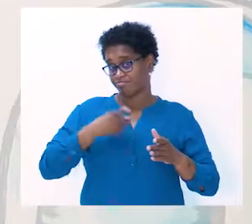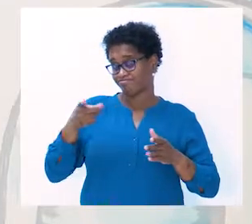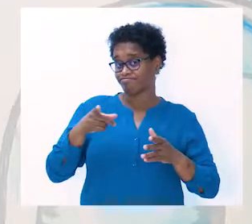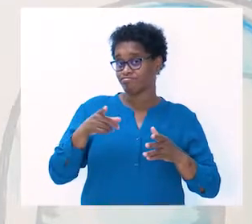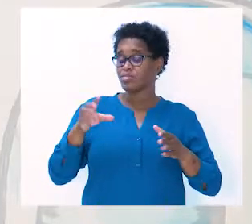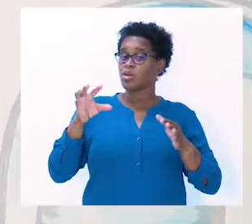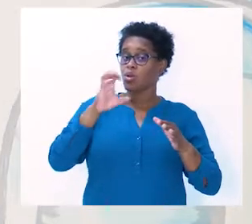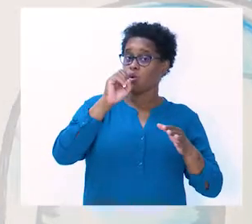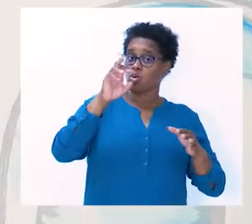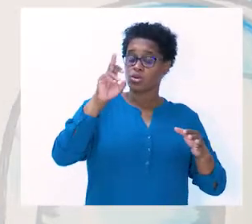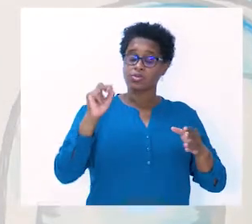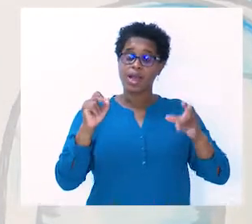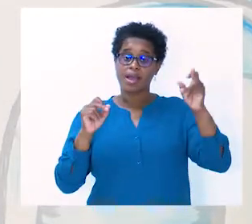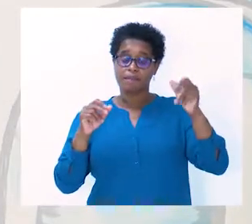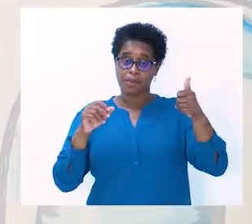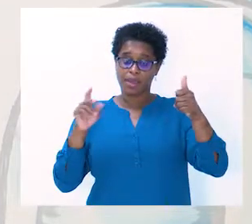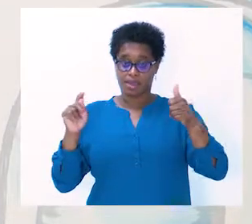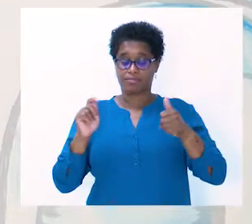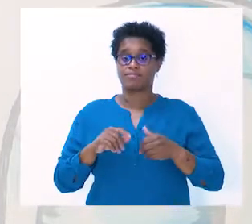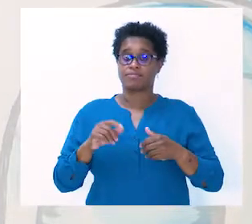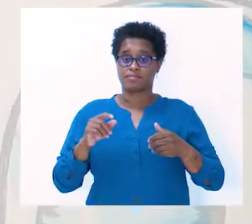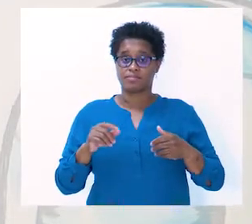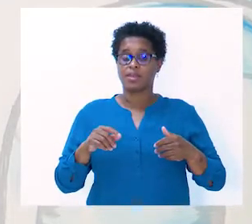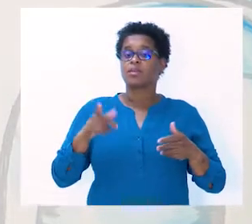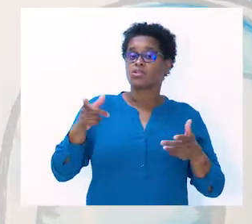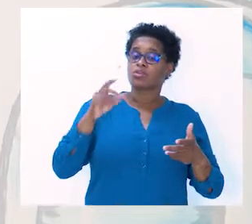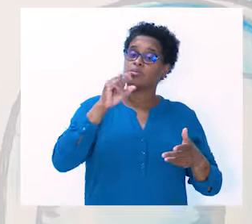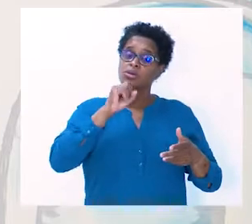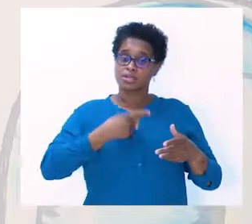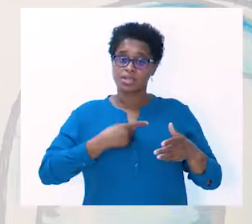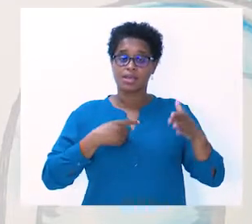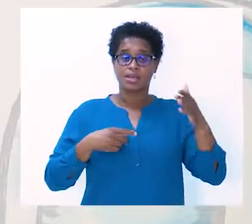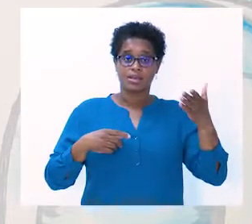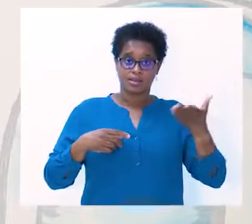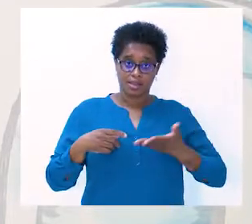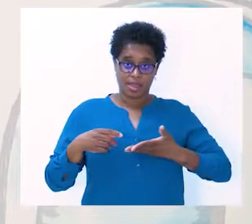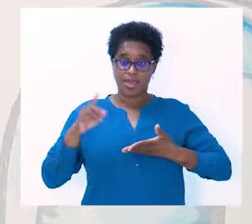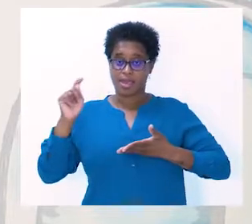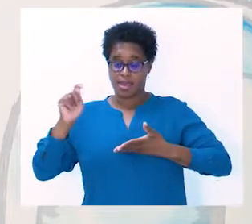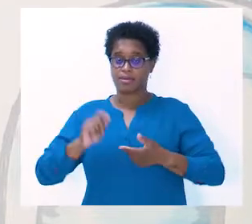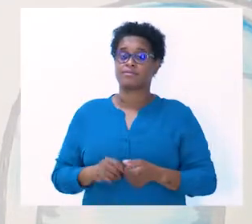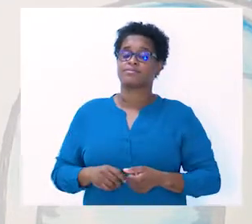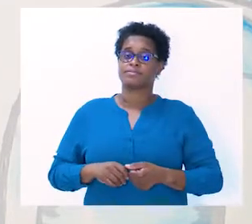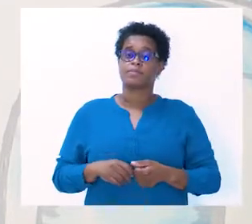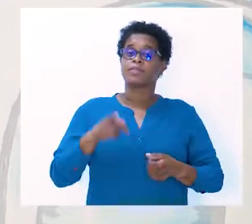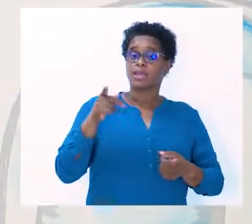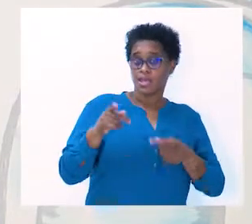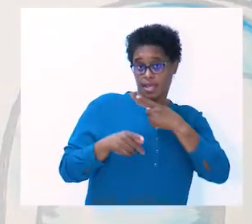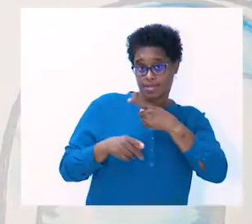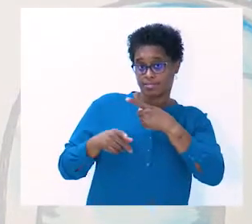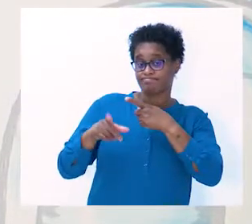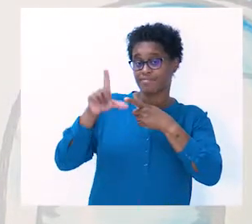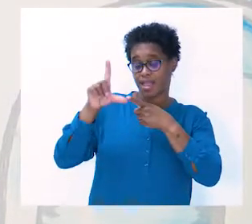BE. Então tem que ser lado AB é correspondente ao lado DE. Ok? Esse